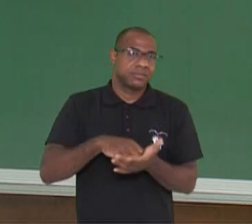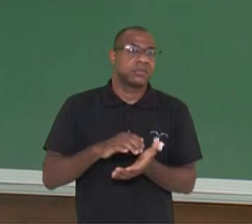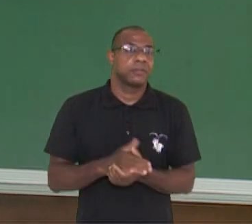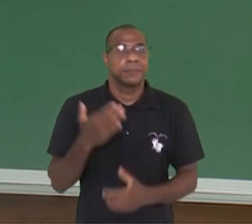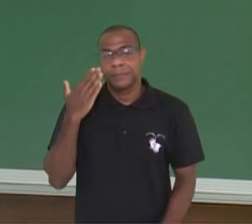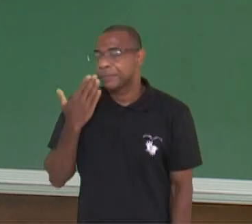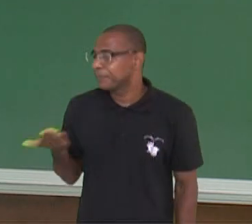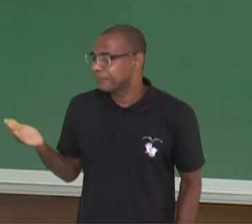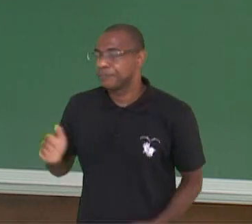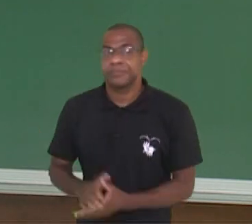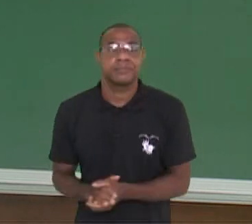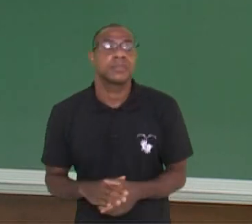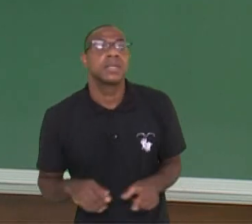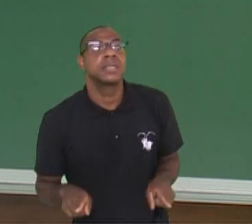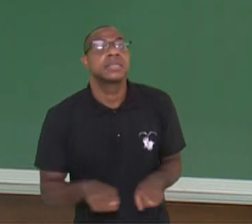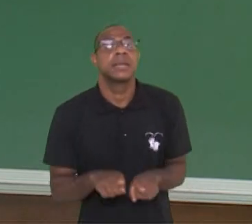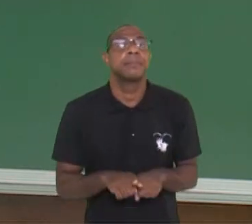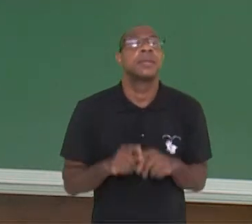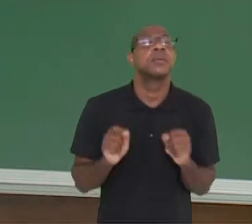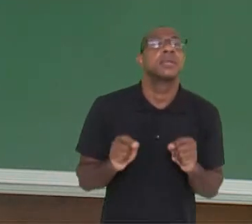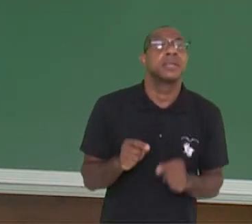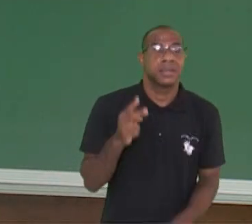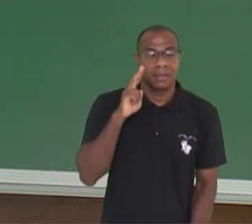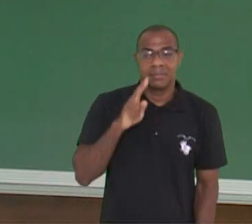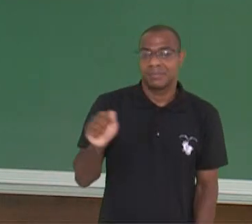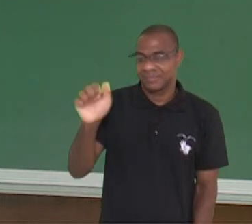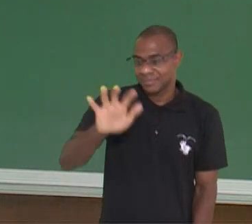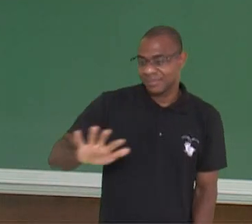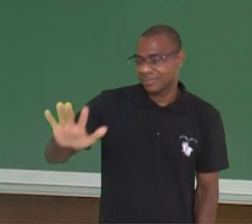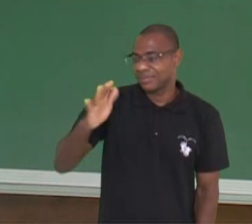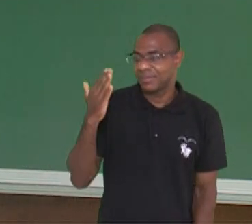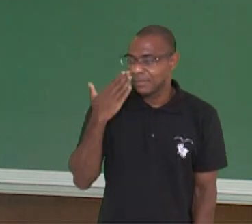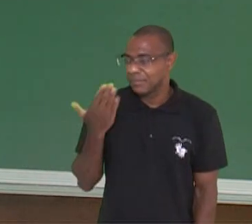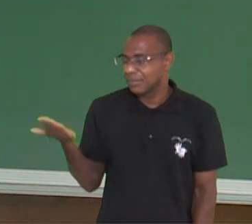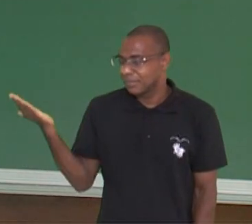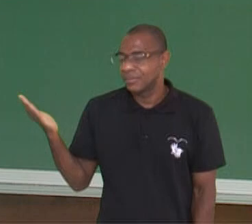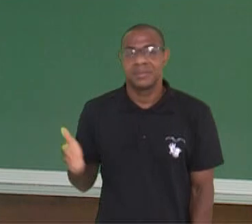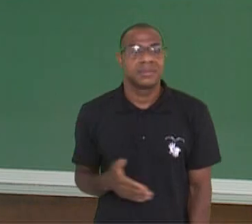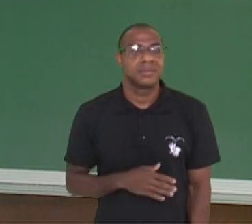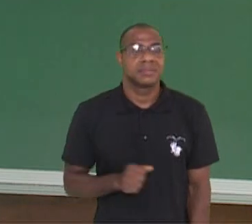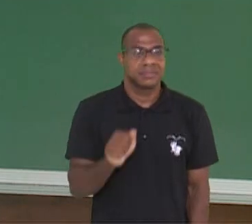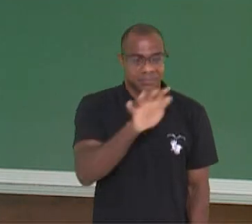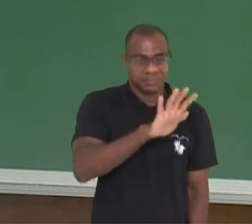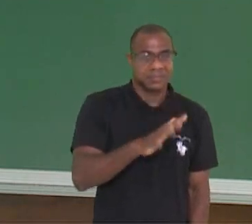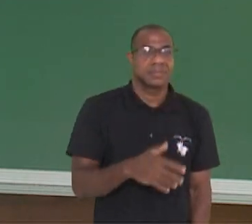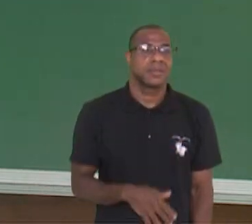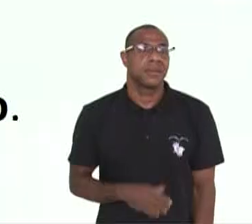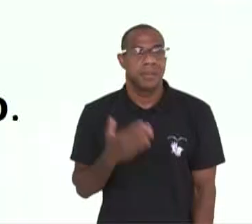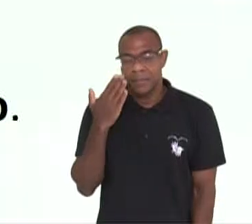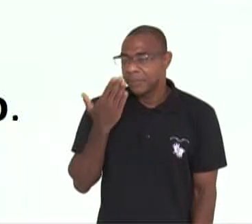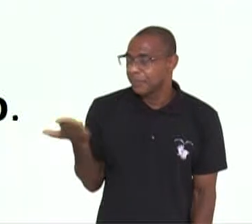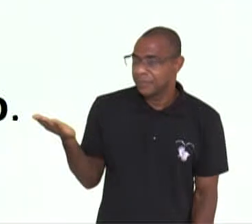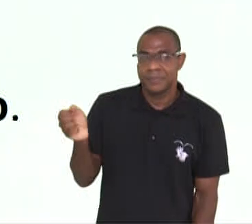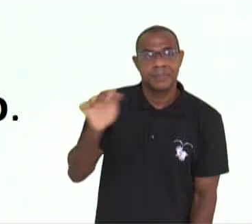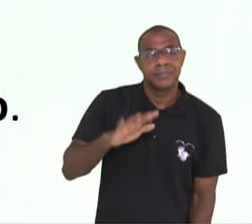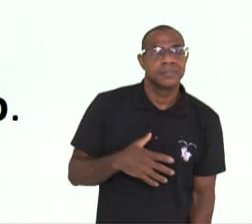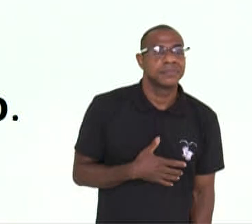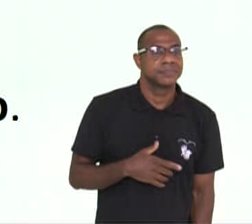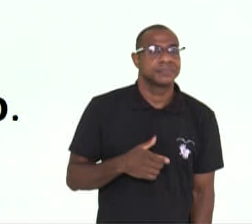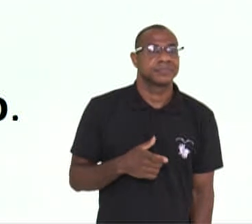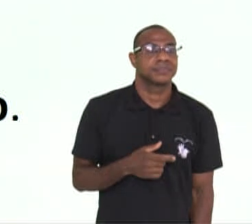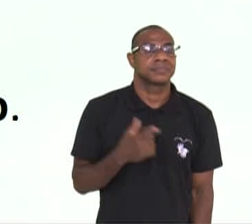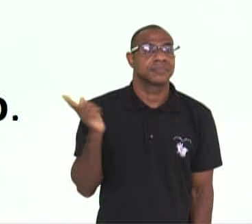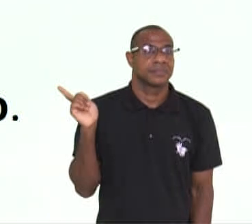Ainda, dentro dessa questão militar, essa figura que está na sua tela do lado esquerdo ganhou importância. Aí é o tenente-coronel